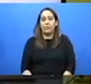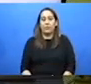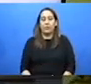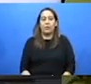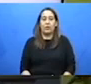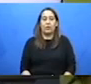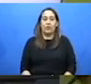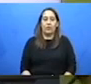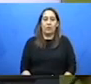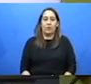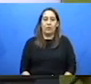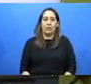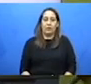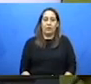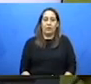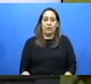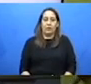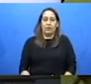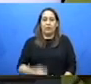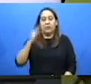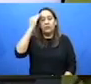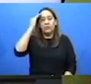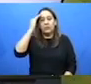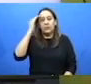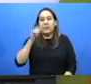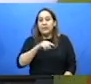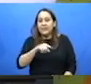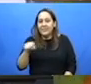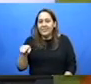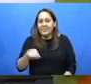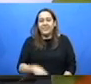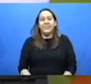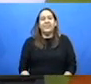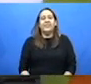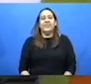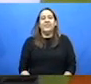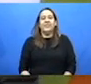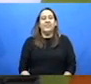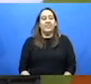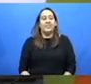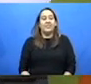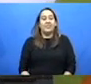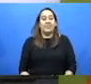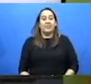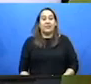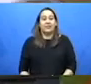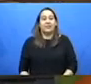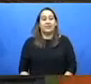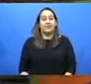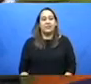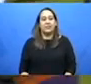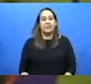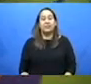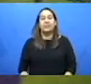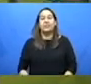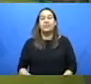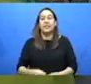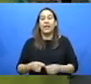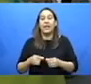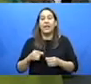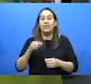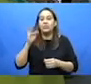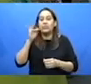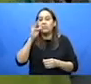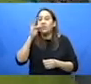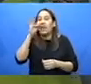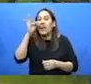experimento? Já pensaram? Vamos ver quem respondeu correto. As pétalas das